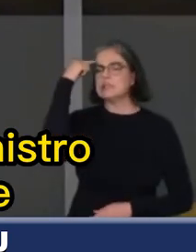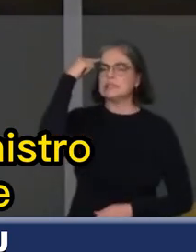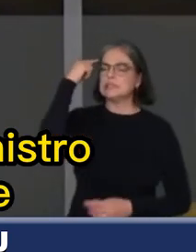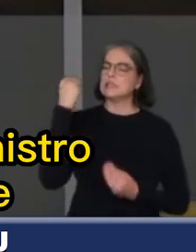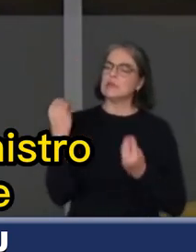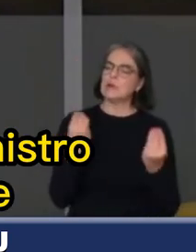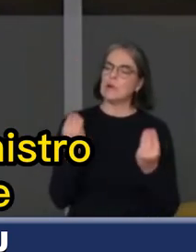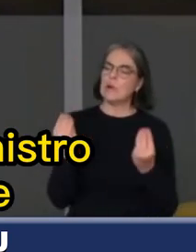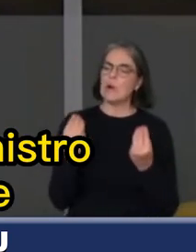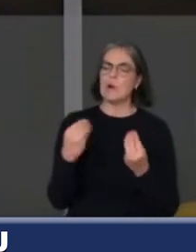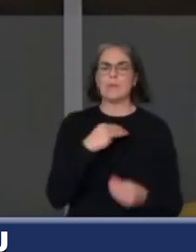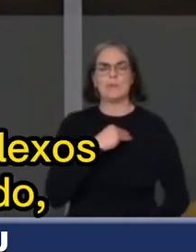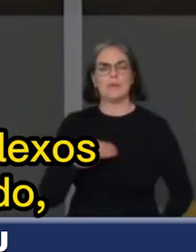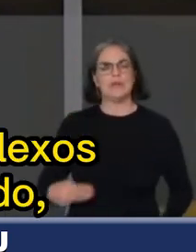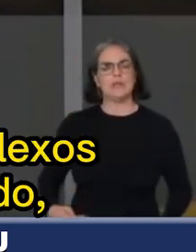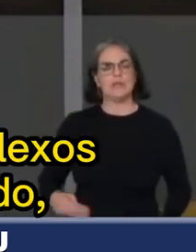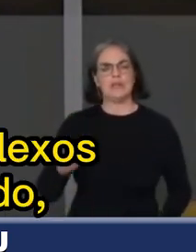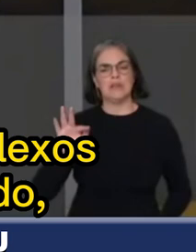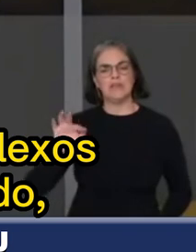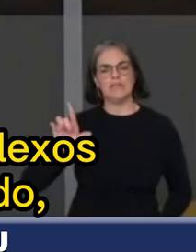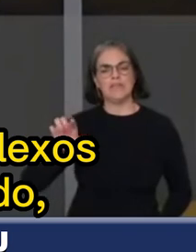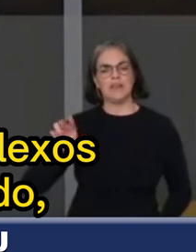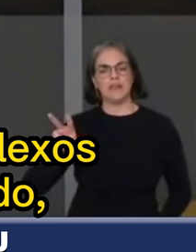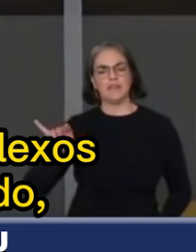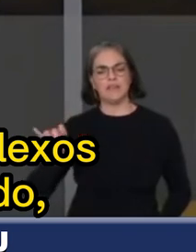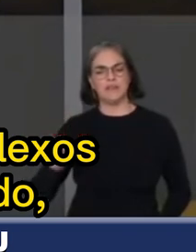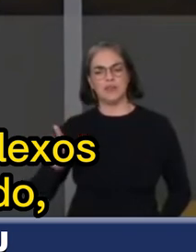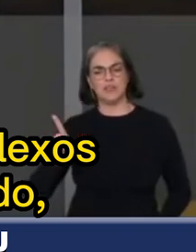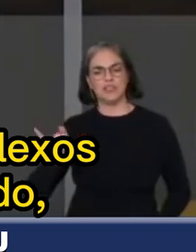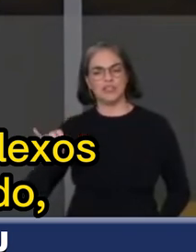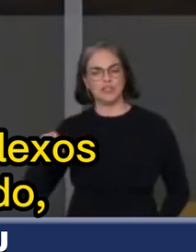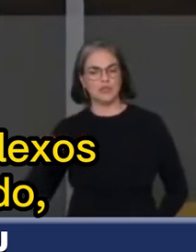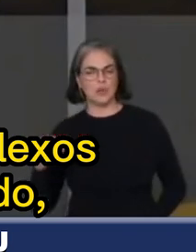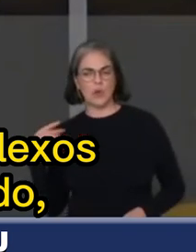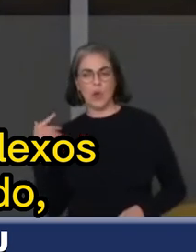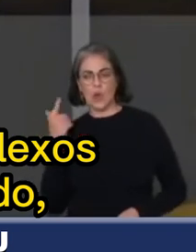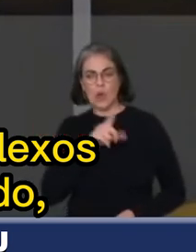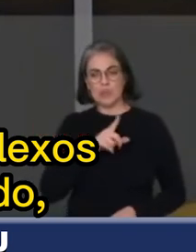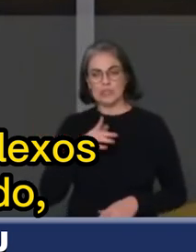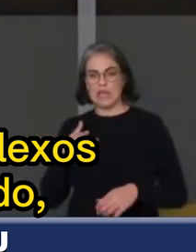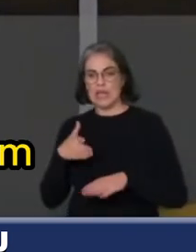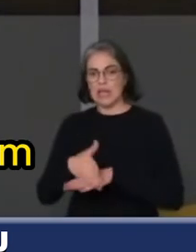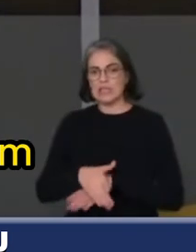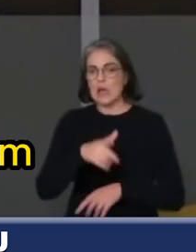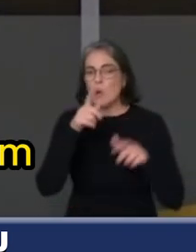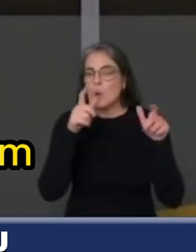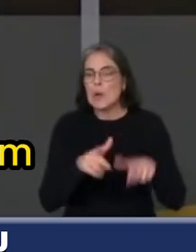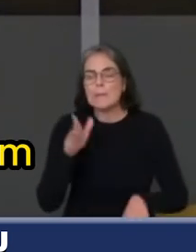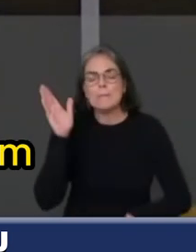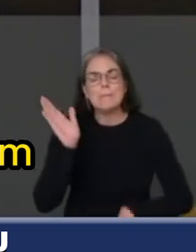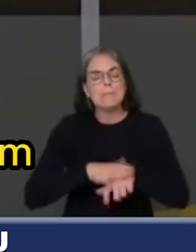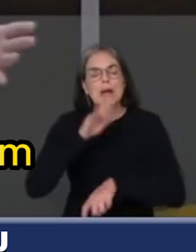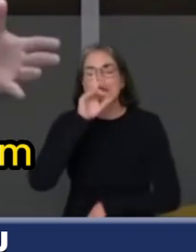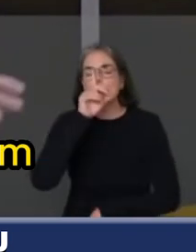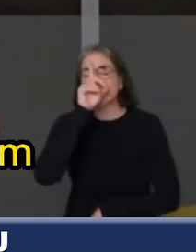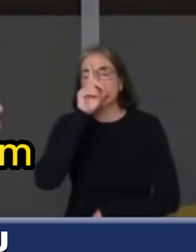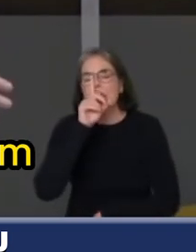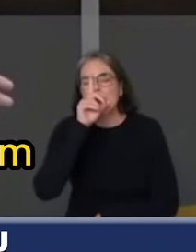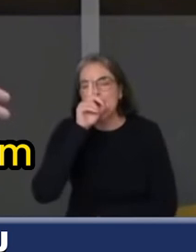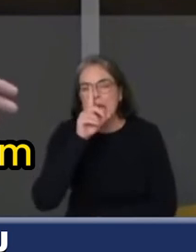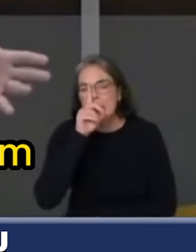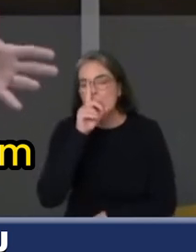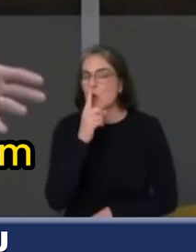Dino consegue adentrar num dos complexos mais perigosos do mundo, o Complexo da Maré, sem